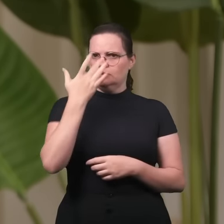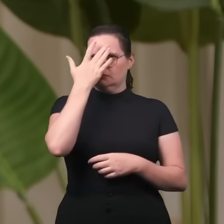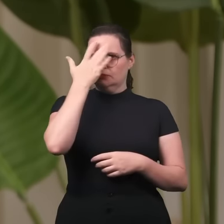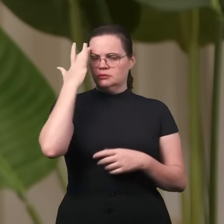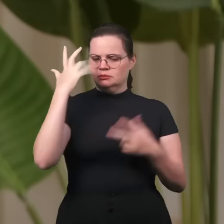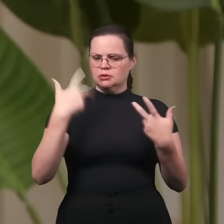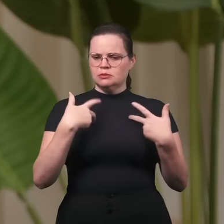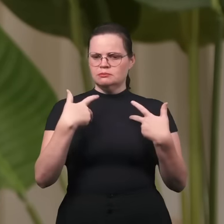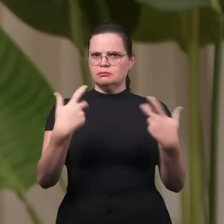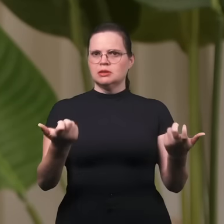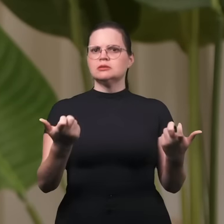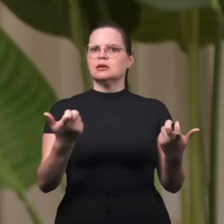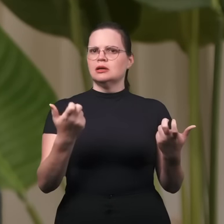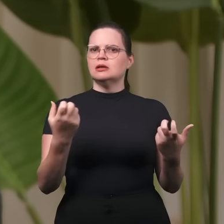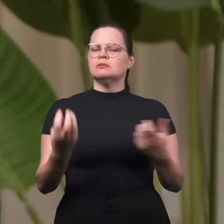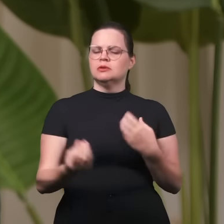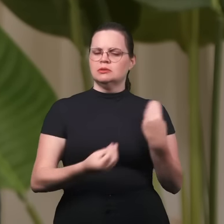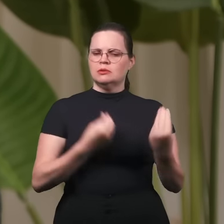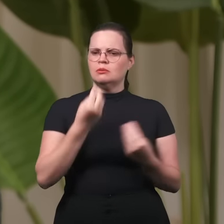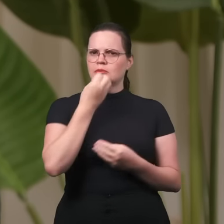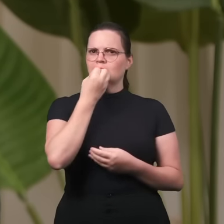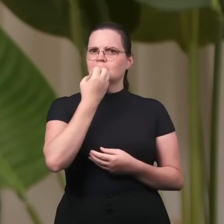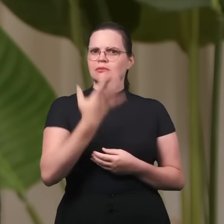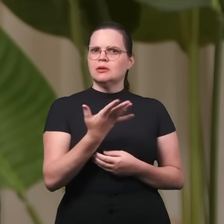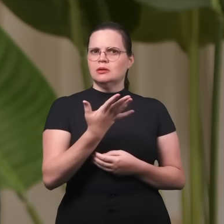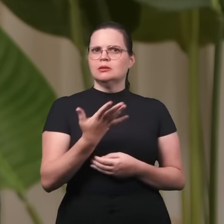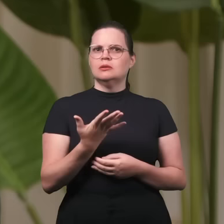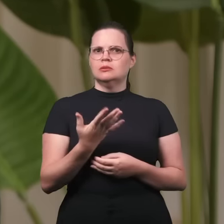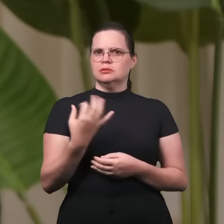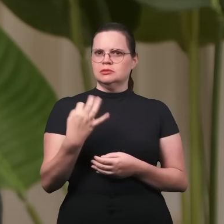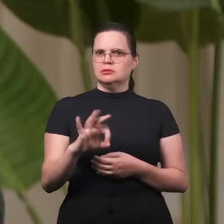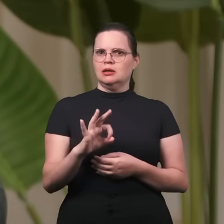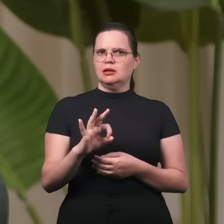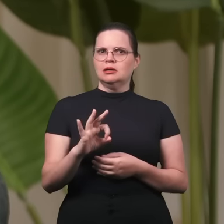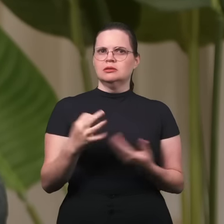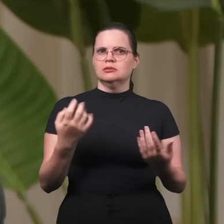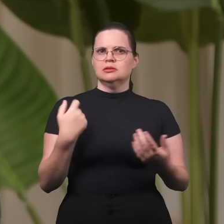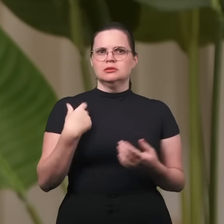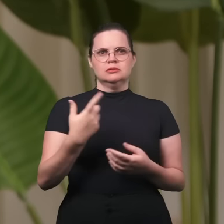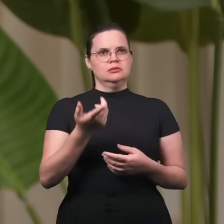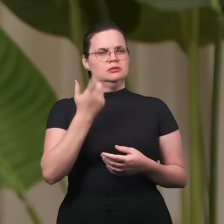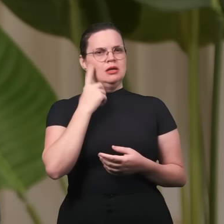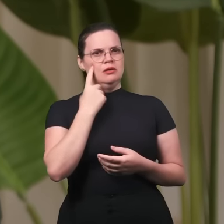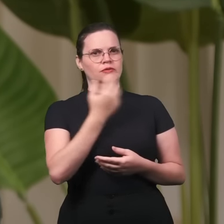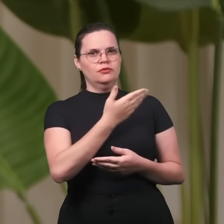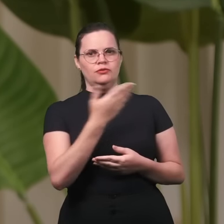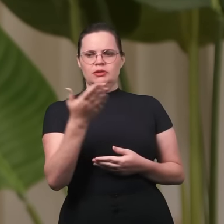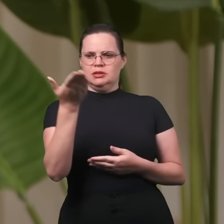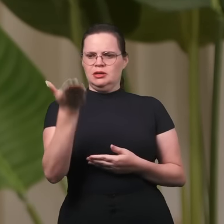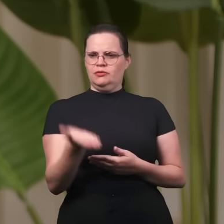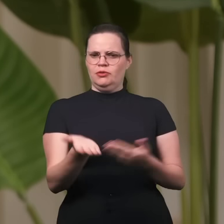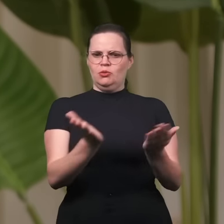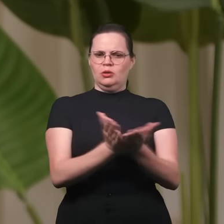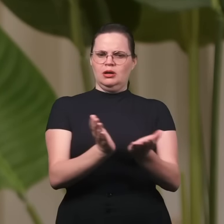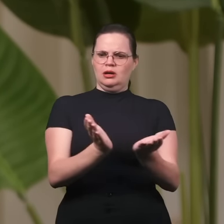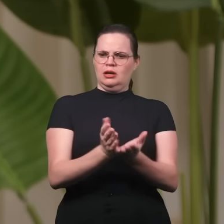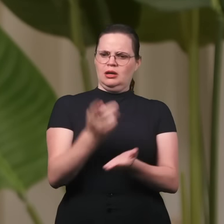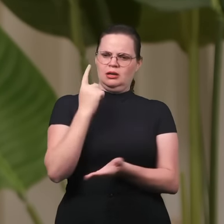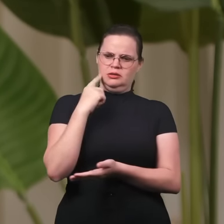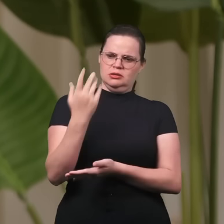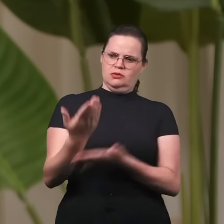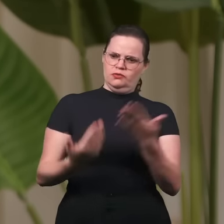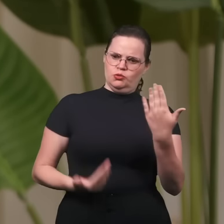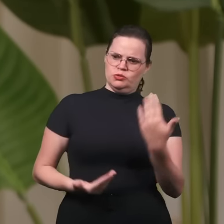percebam. Não é bom que você olhe para o servo ou para o crente e ele